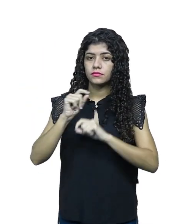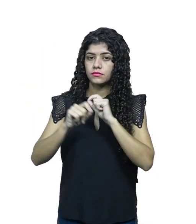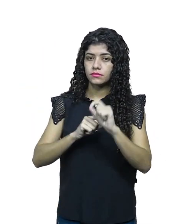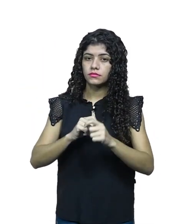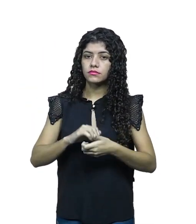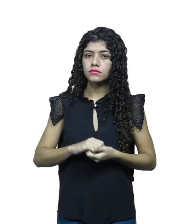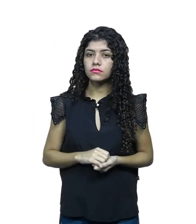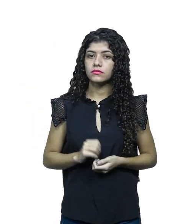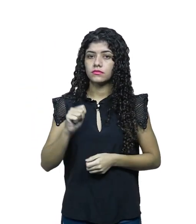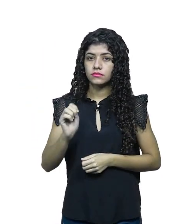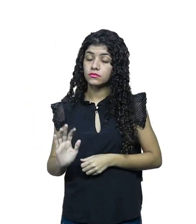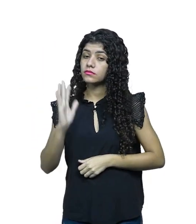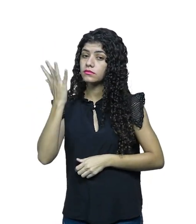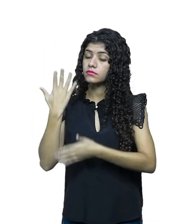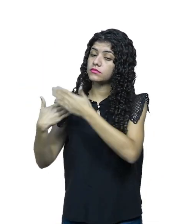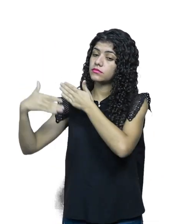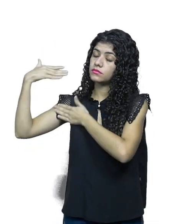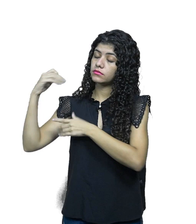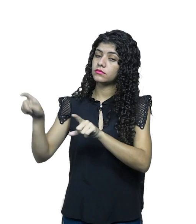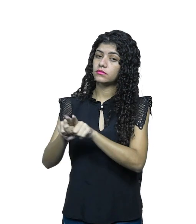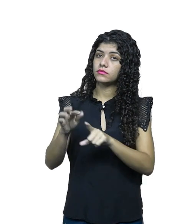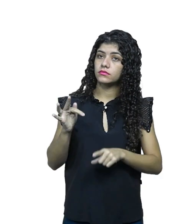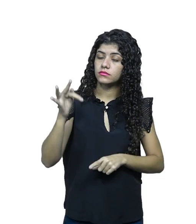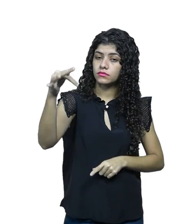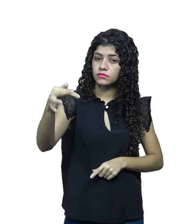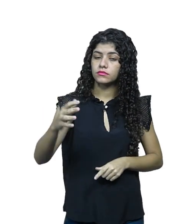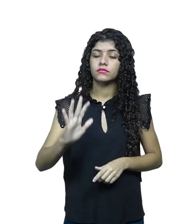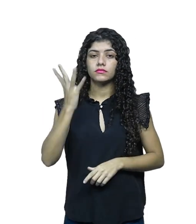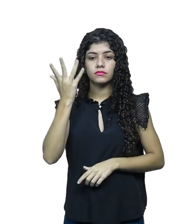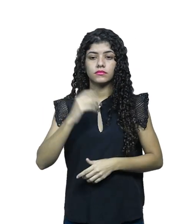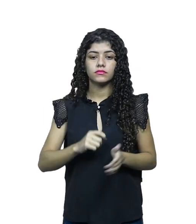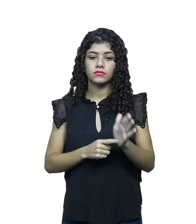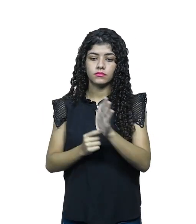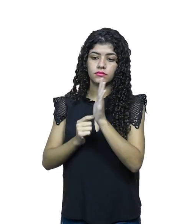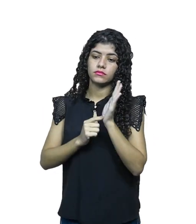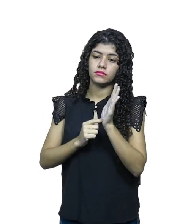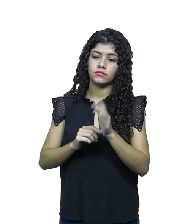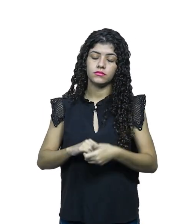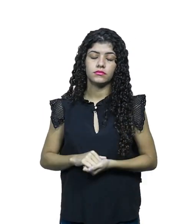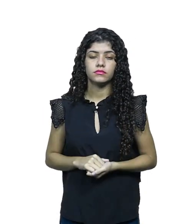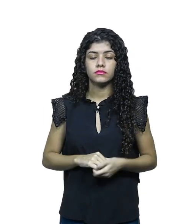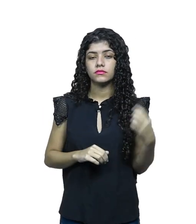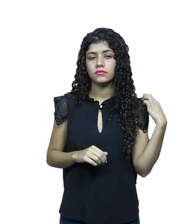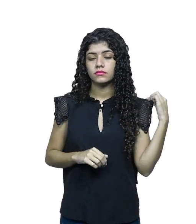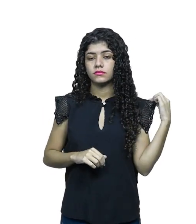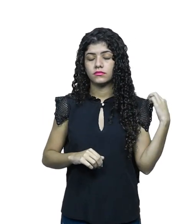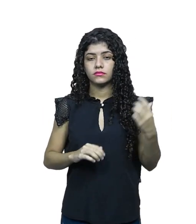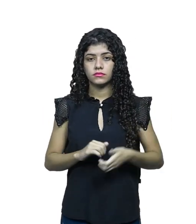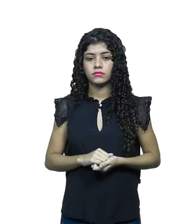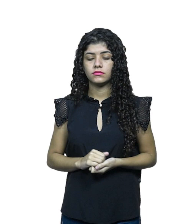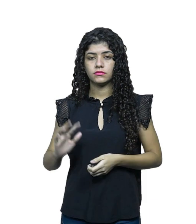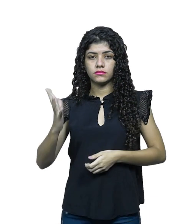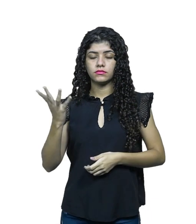vai fazer a narrativa progredir. Essa ação, ela tá ali por um jogo de causa e efeito com o que aconteceu e com o que